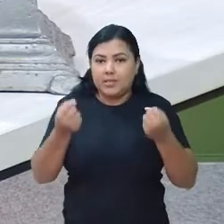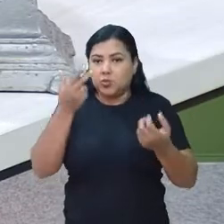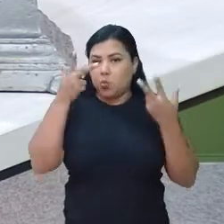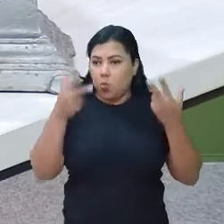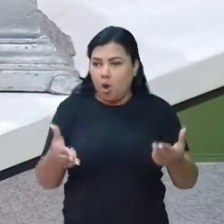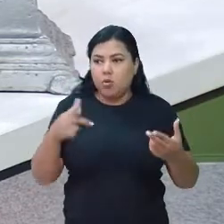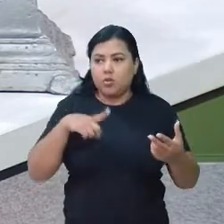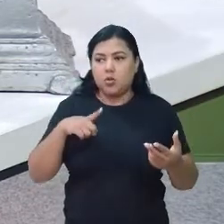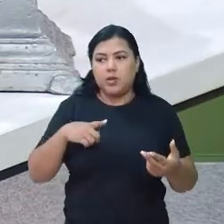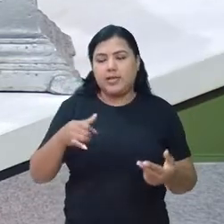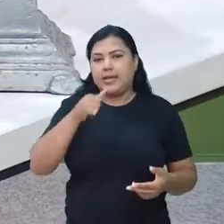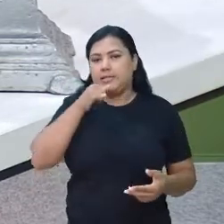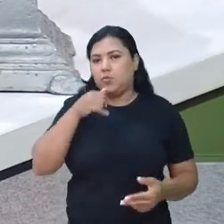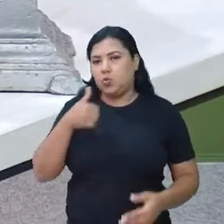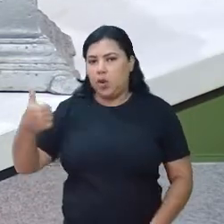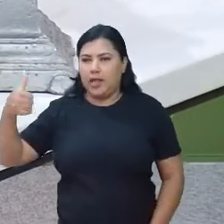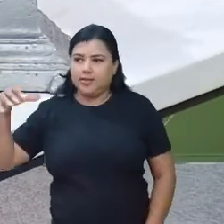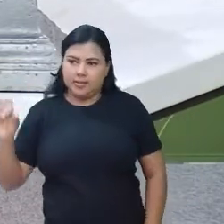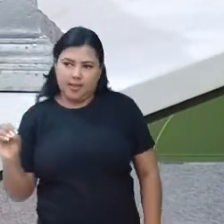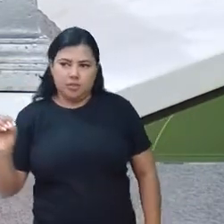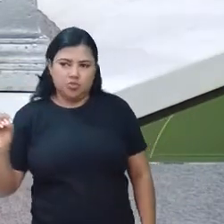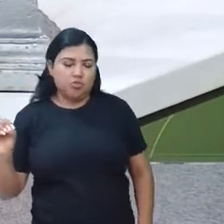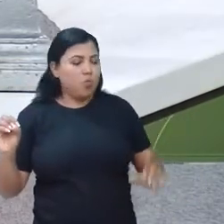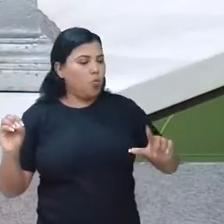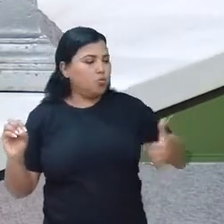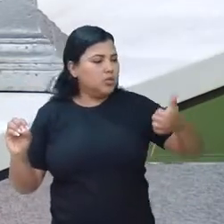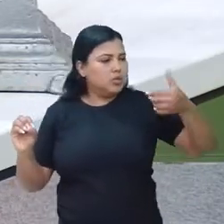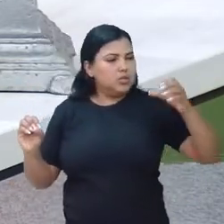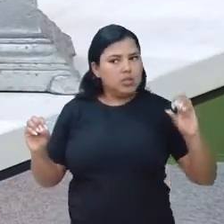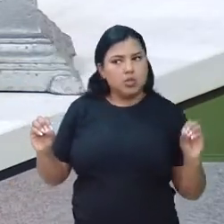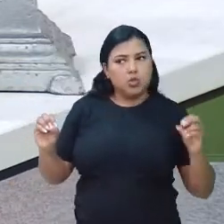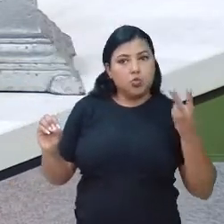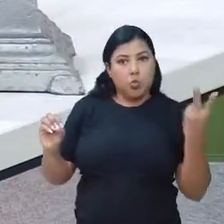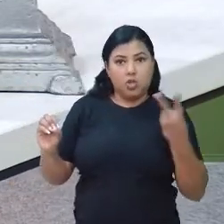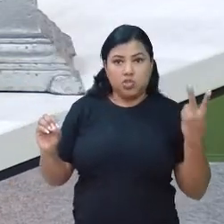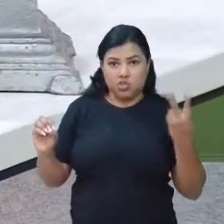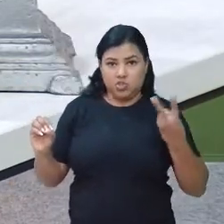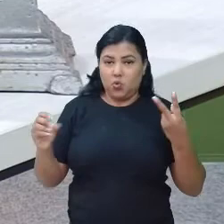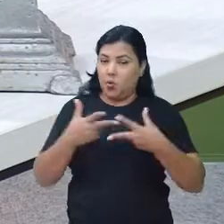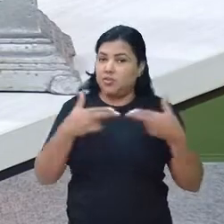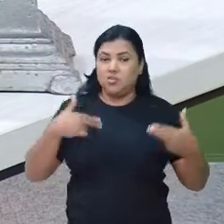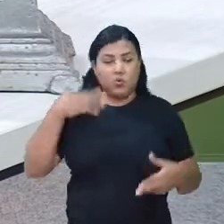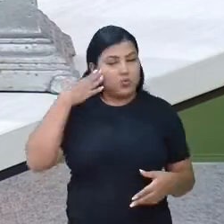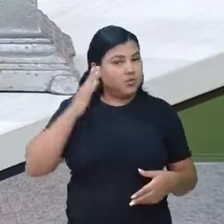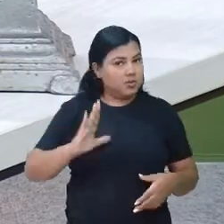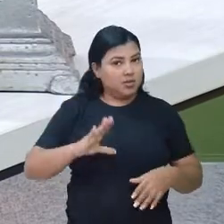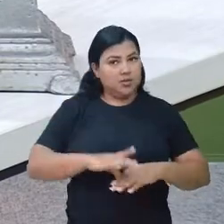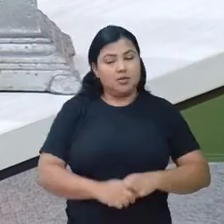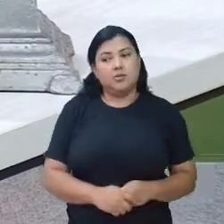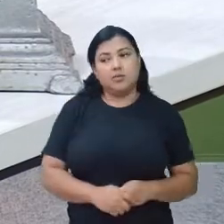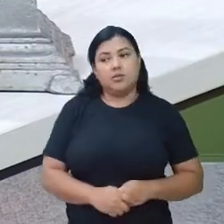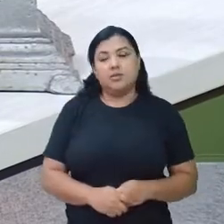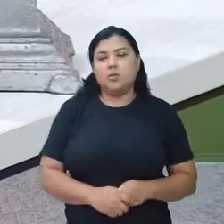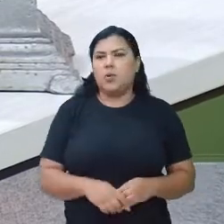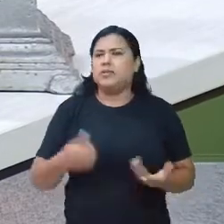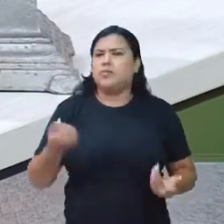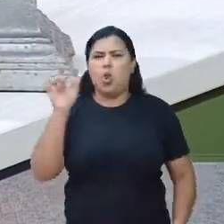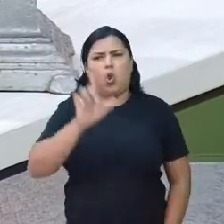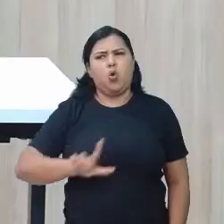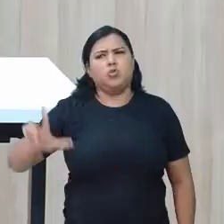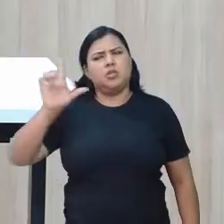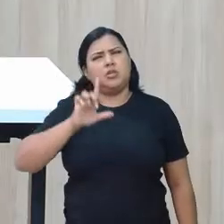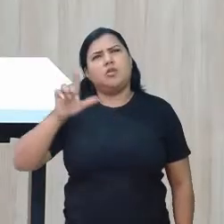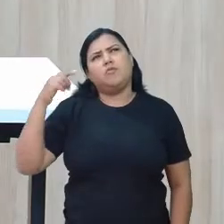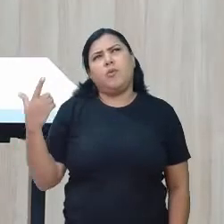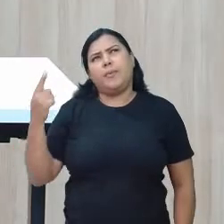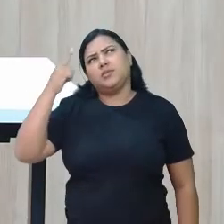tenho que um lado pesa 10 e o outro tem 2 coisas que eu desconheço. Então, usando um princípio lógico, a gente